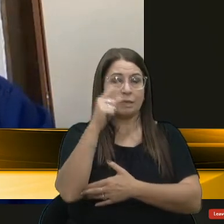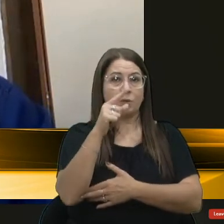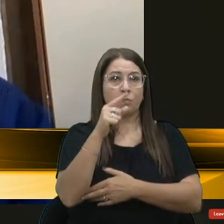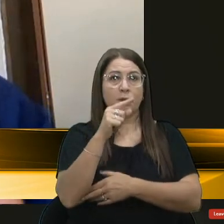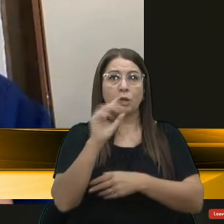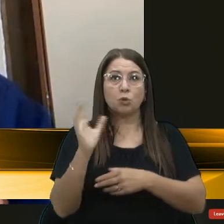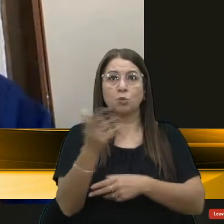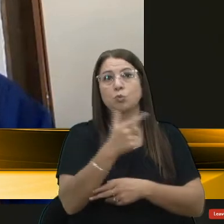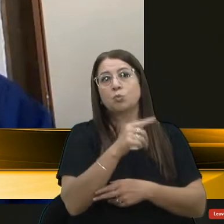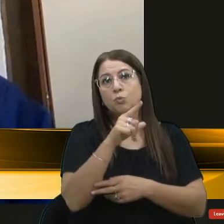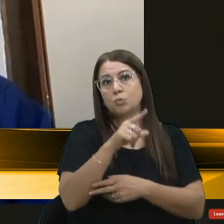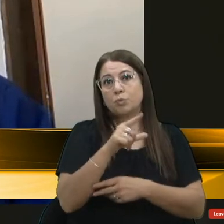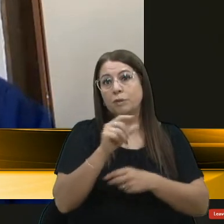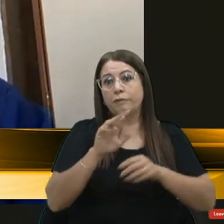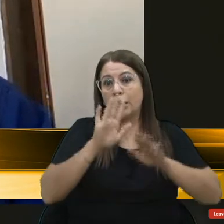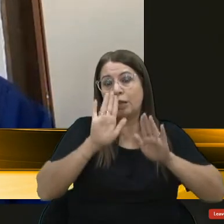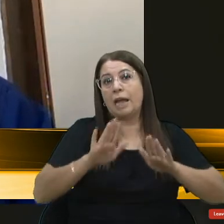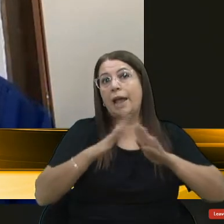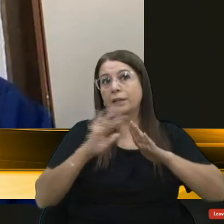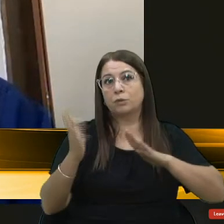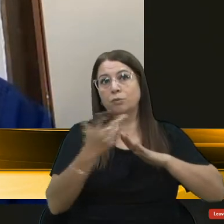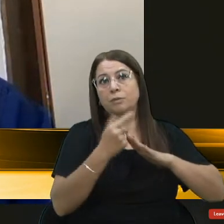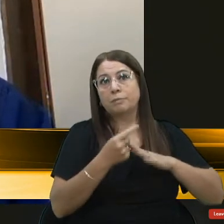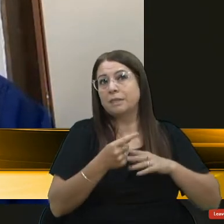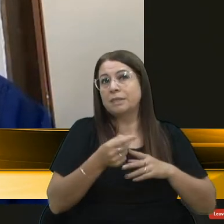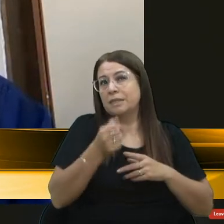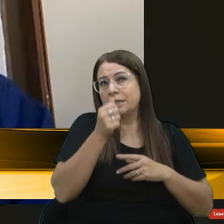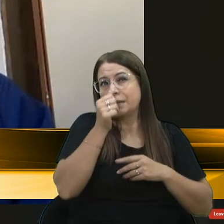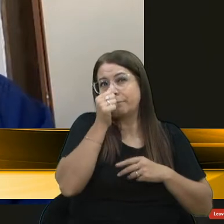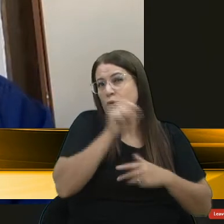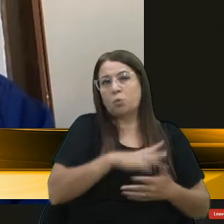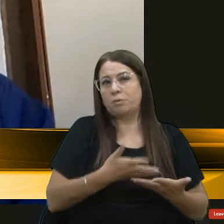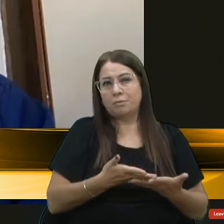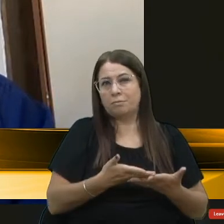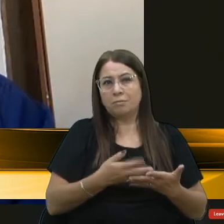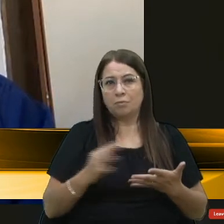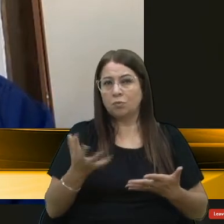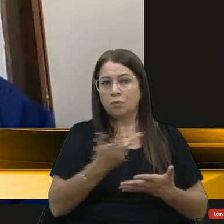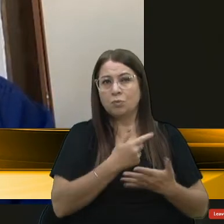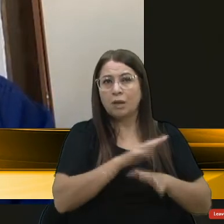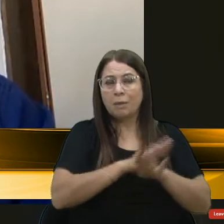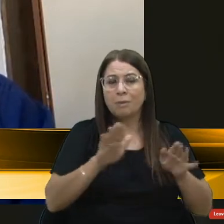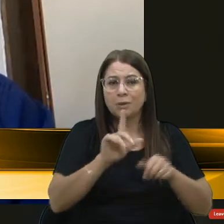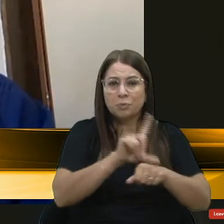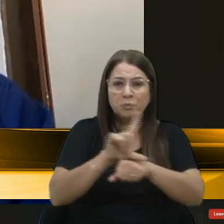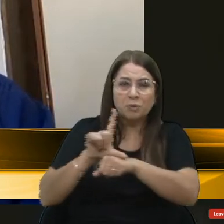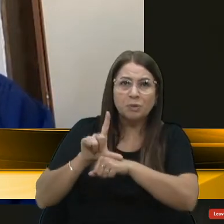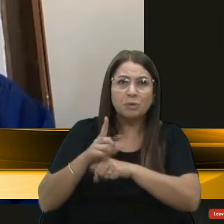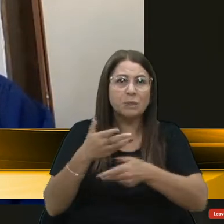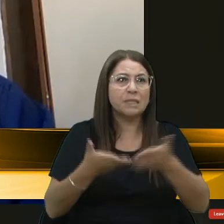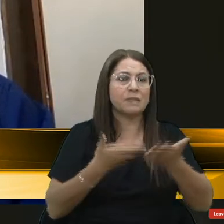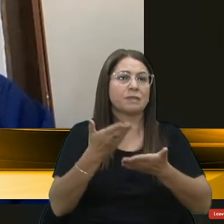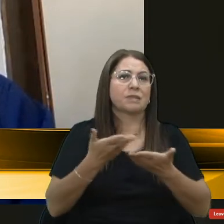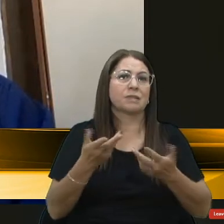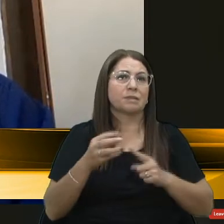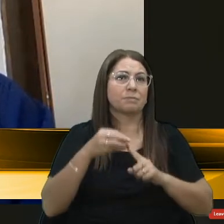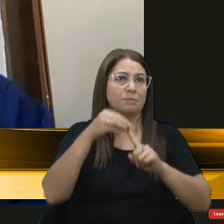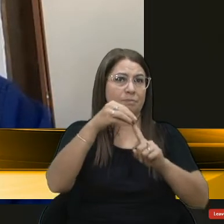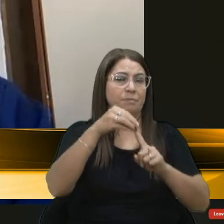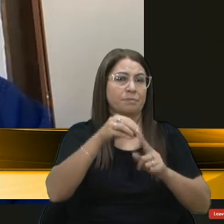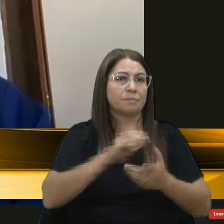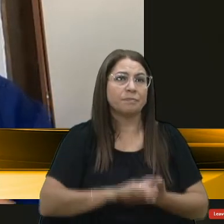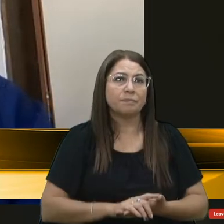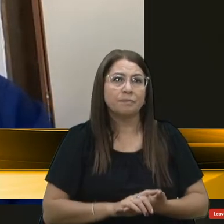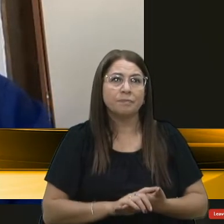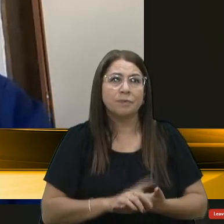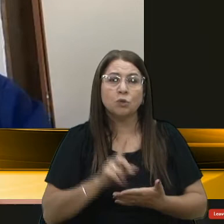mas é quase um lockdown, isso é ridículo. Nós estamos acabando com todo o nosso comércio, nossos serviços em Caxias do Sul, principalmente por isso.